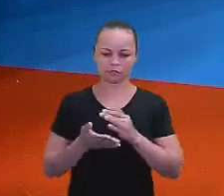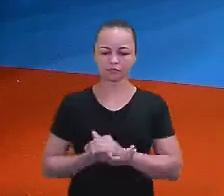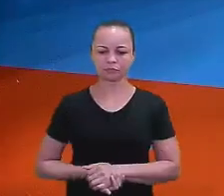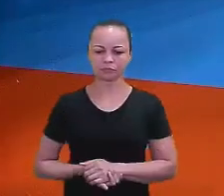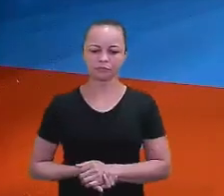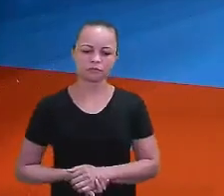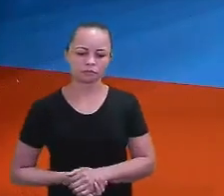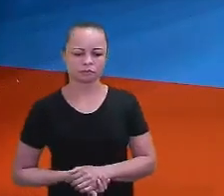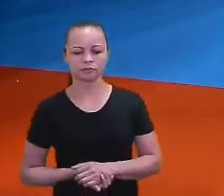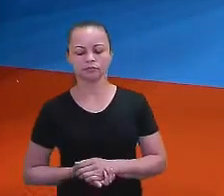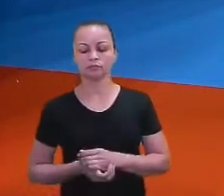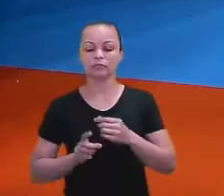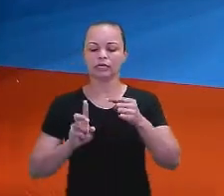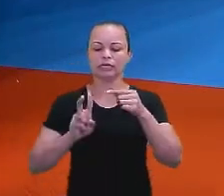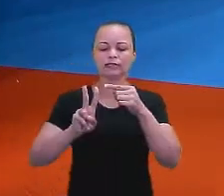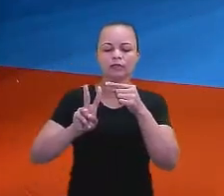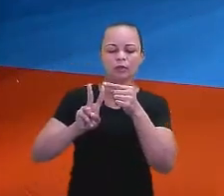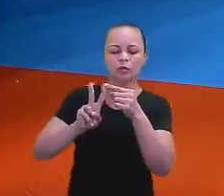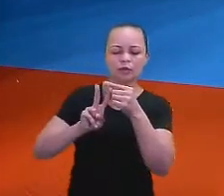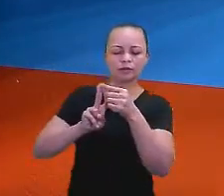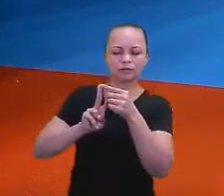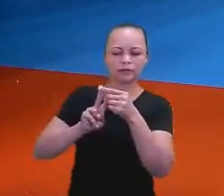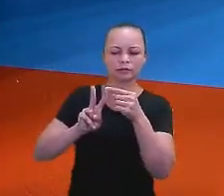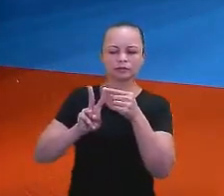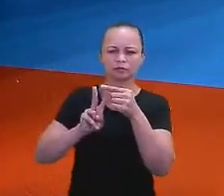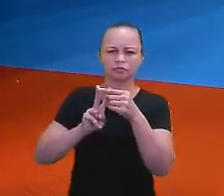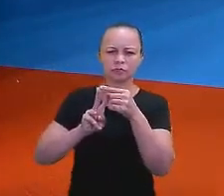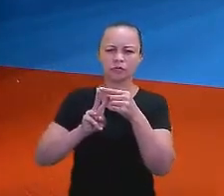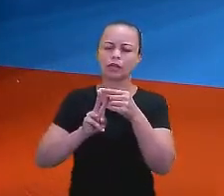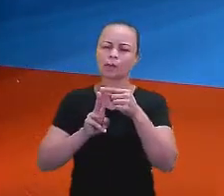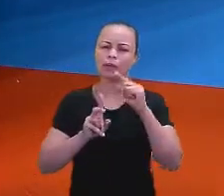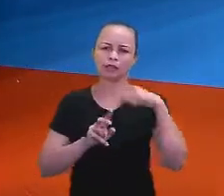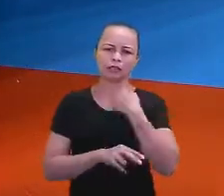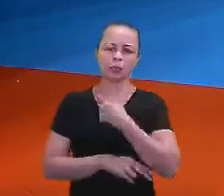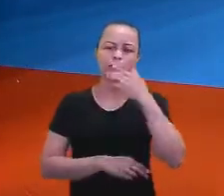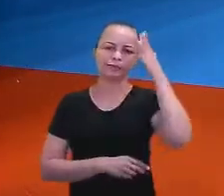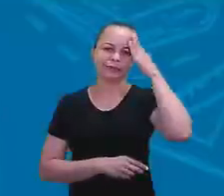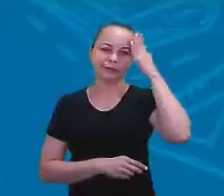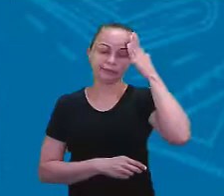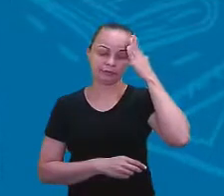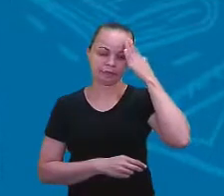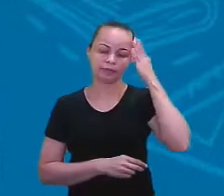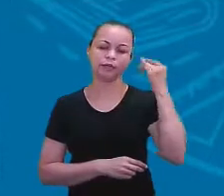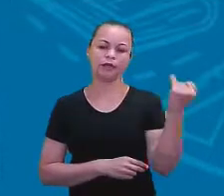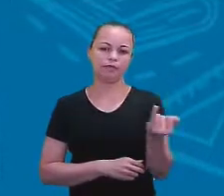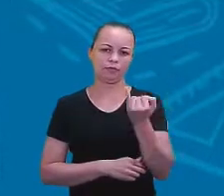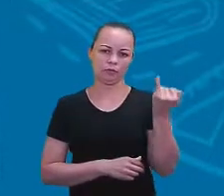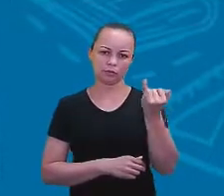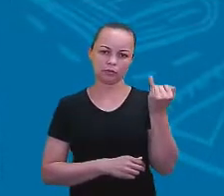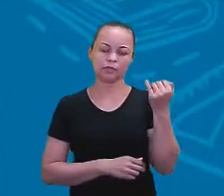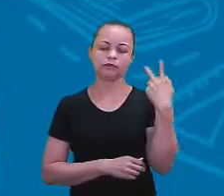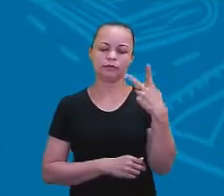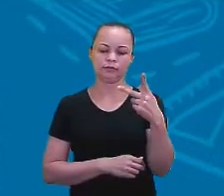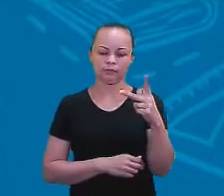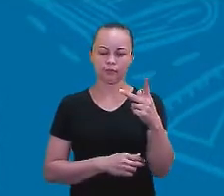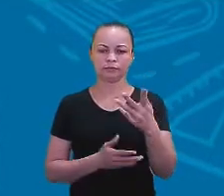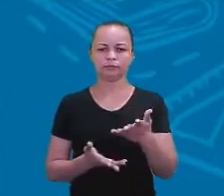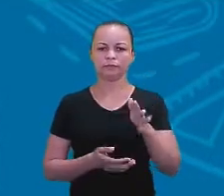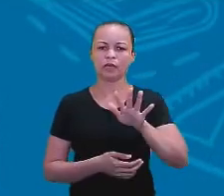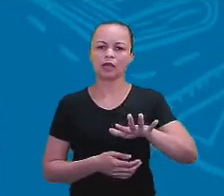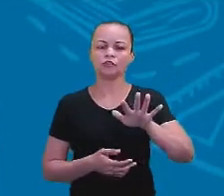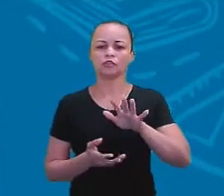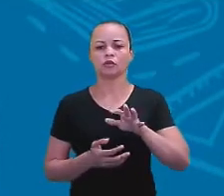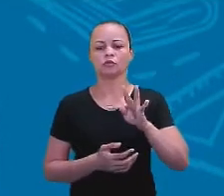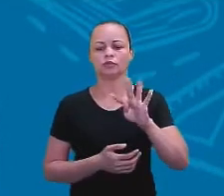imagem aqui, ela é uma imagem muito pedagógica para a gente entender a importância dessa região telomérica e da